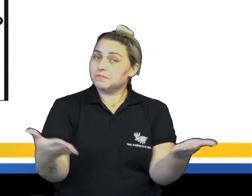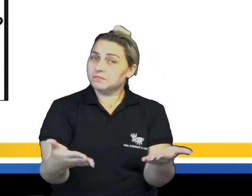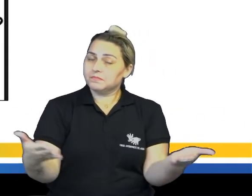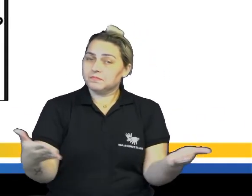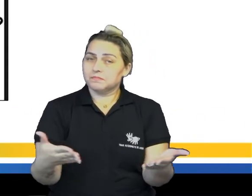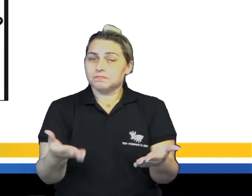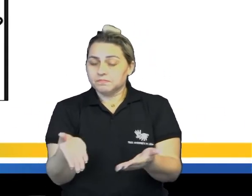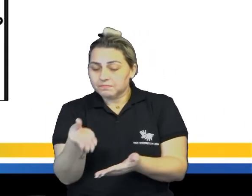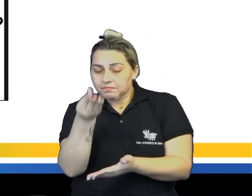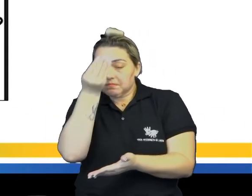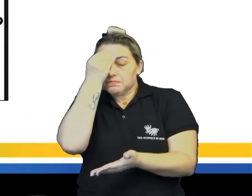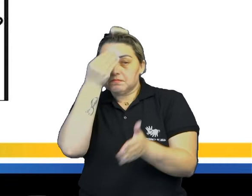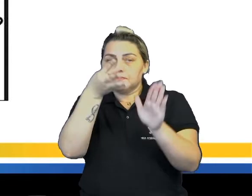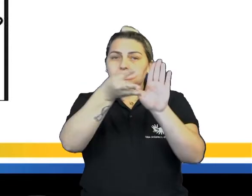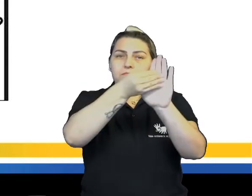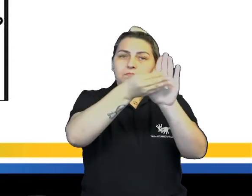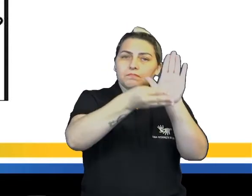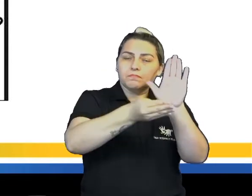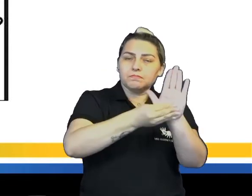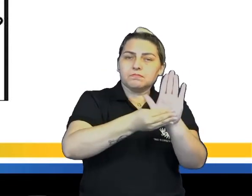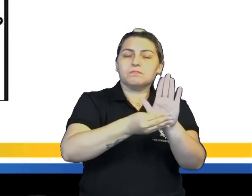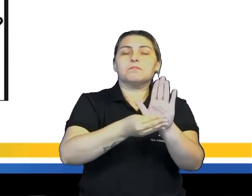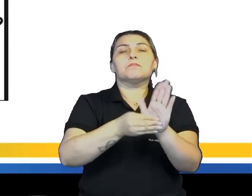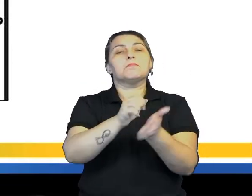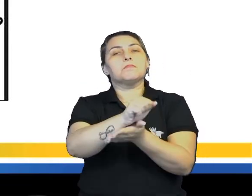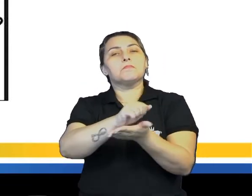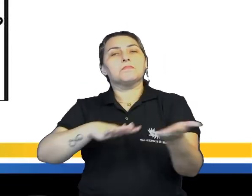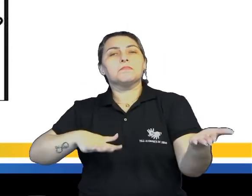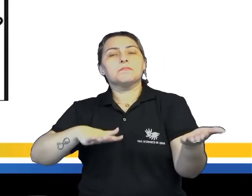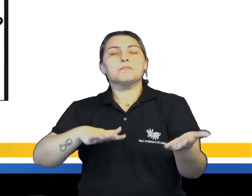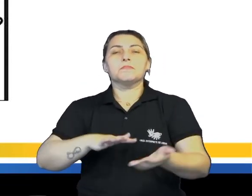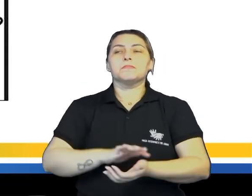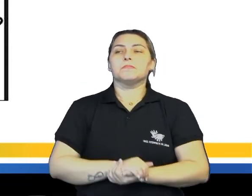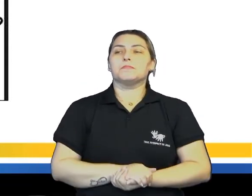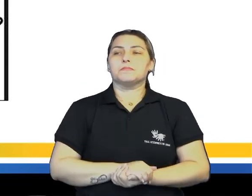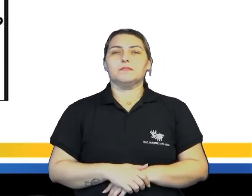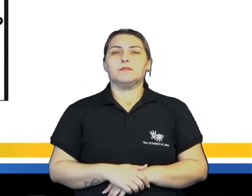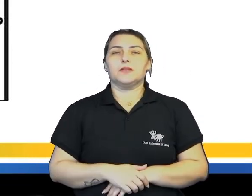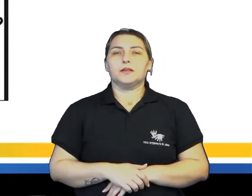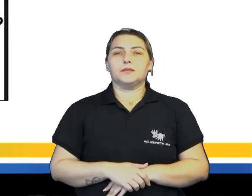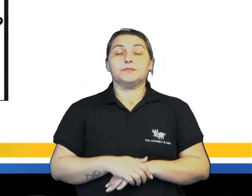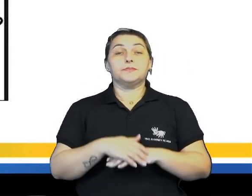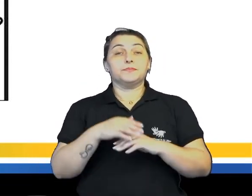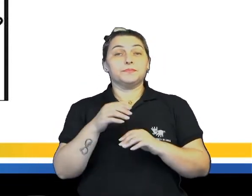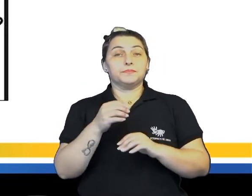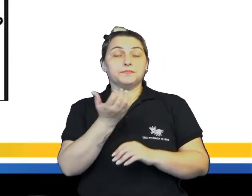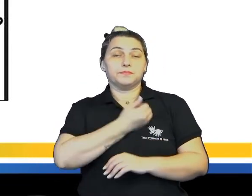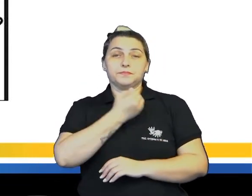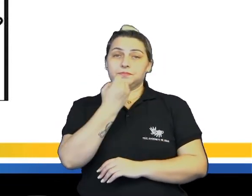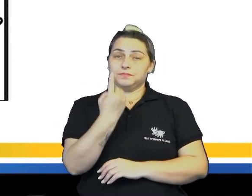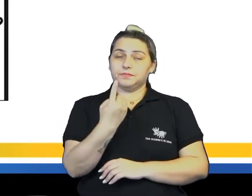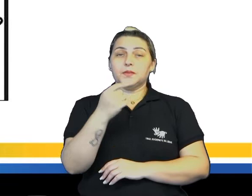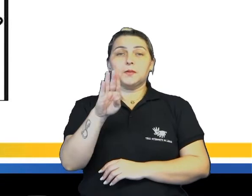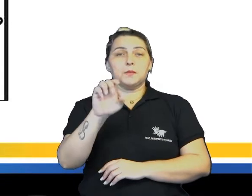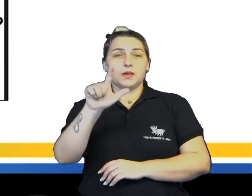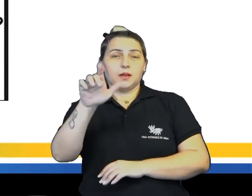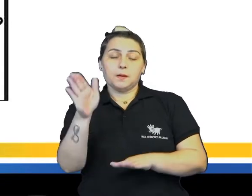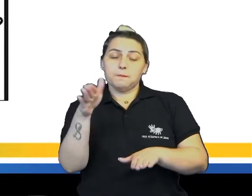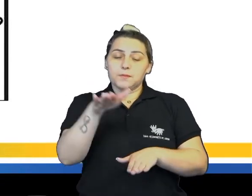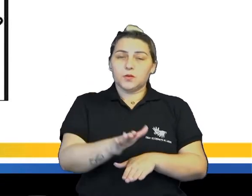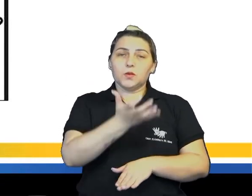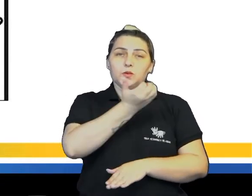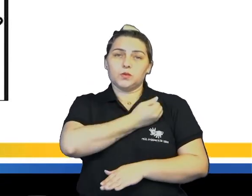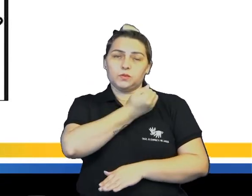Agora, para fixar o nosso conteúdo, vamos ao nosso exercício. Questão 1. Bela pisou